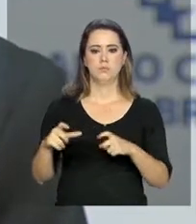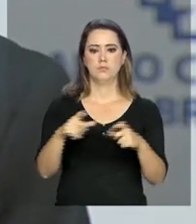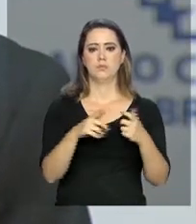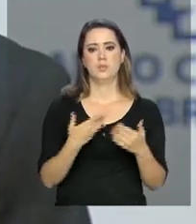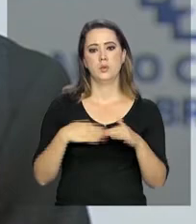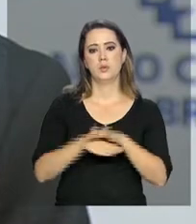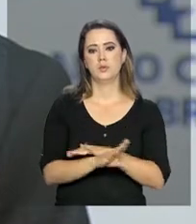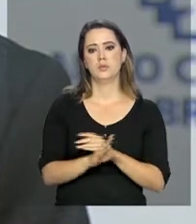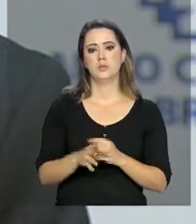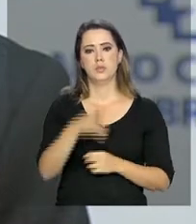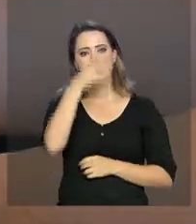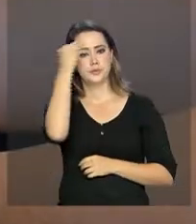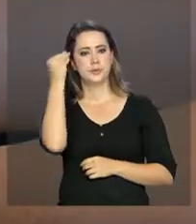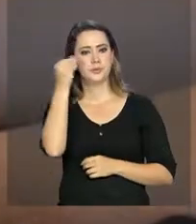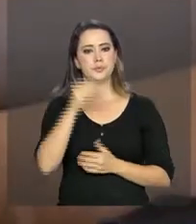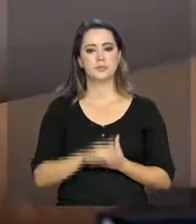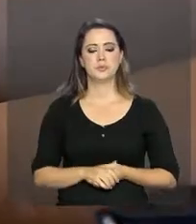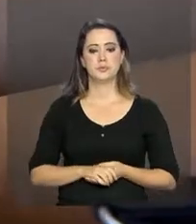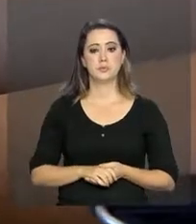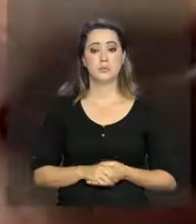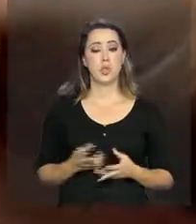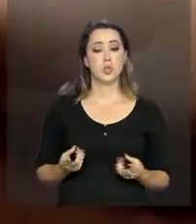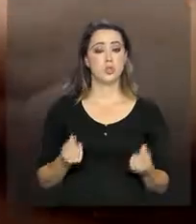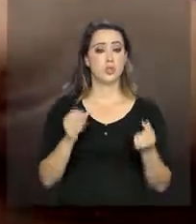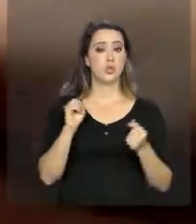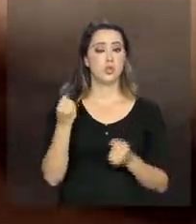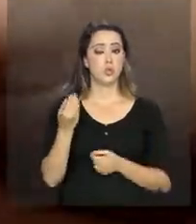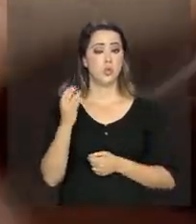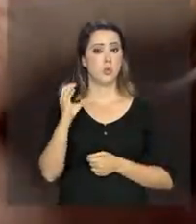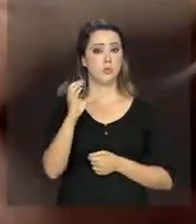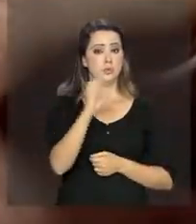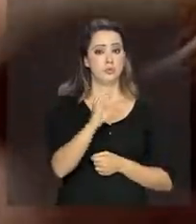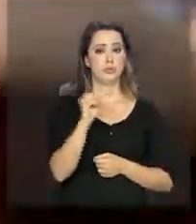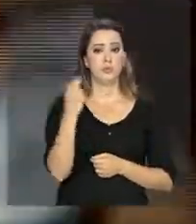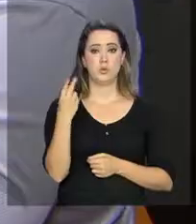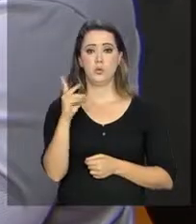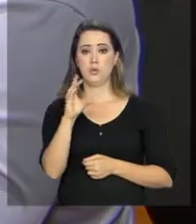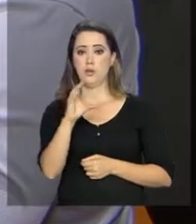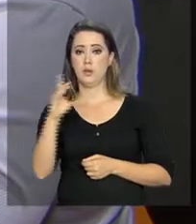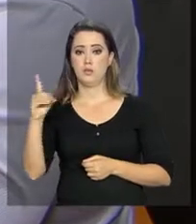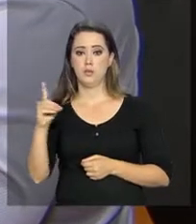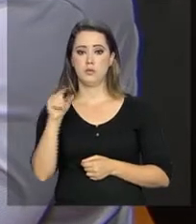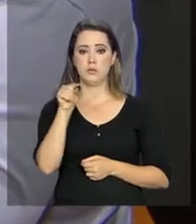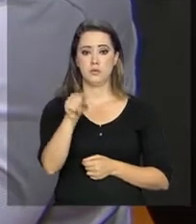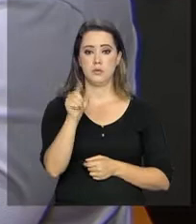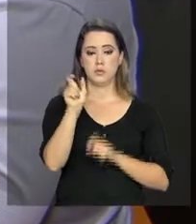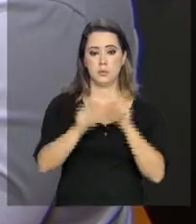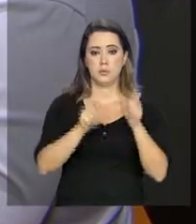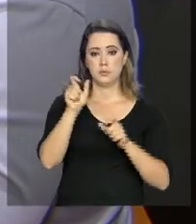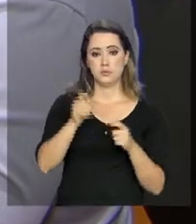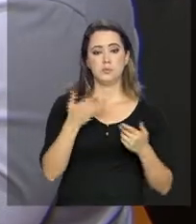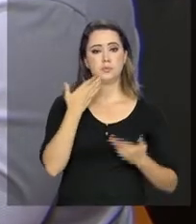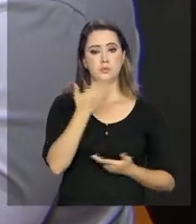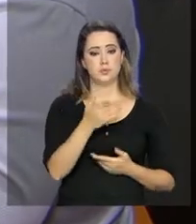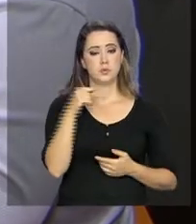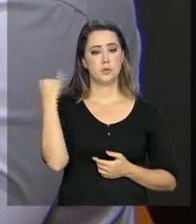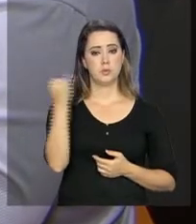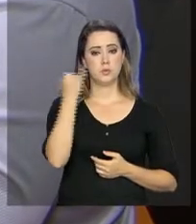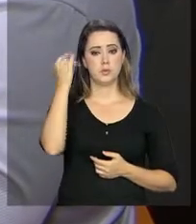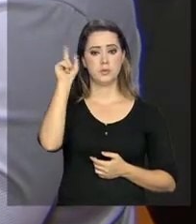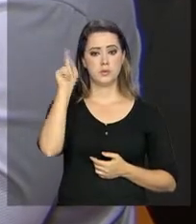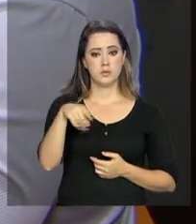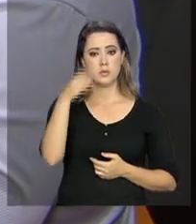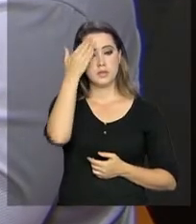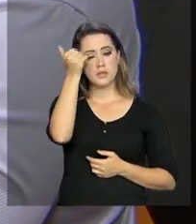deixem deixem esquecidos seja dinheiro cartão de crédito ou débito para o servidor público fábio o importante mesmo